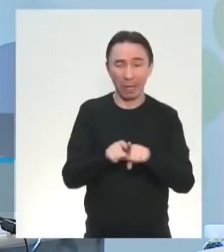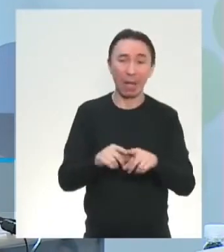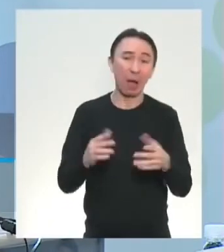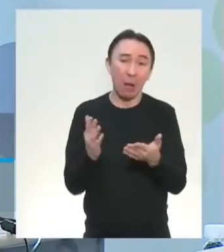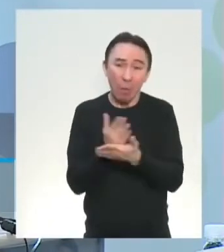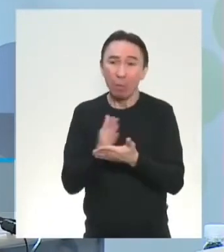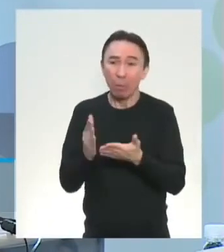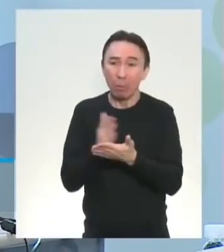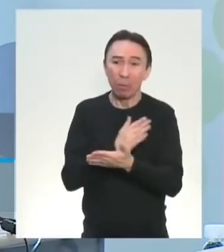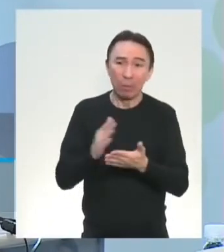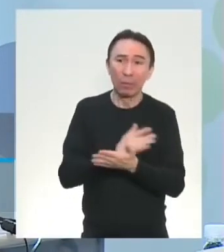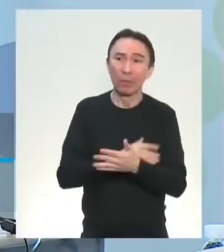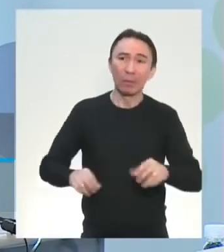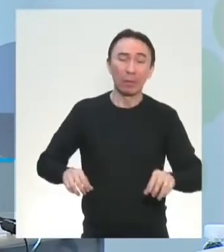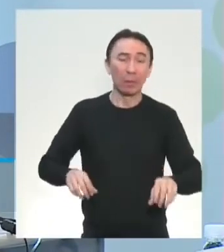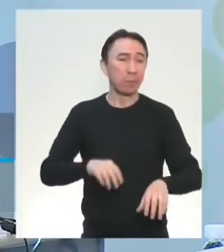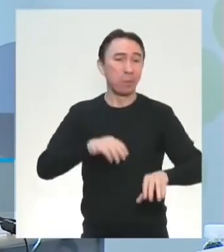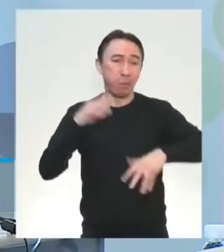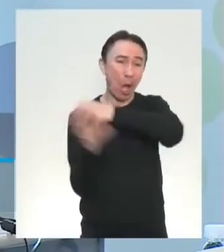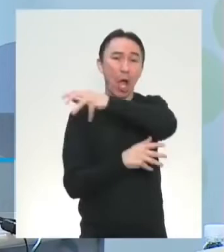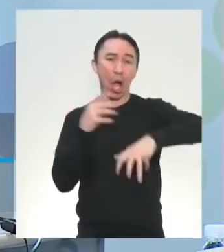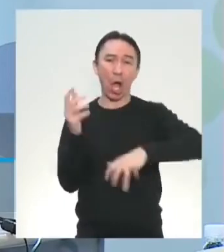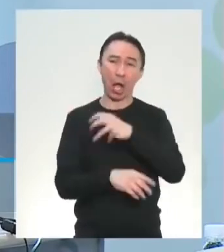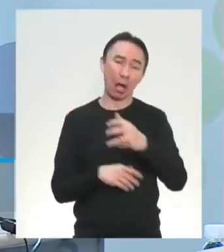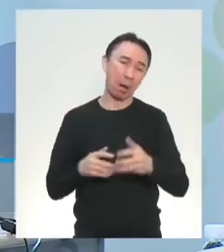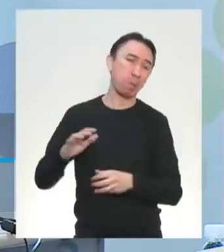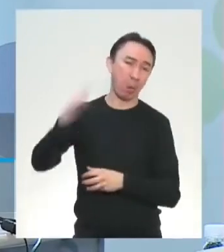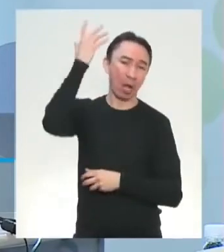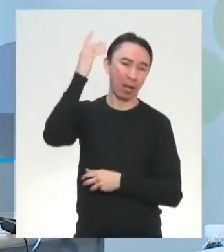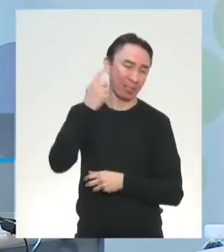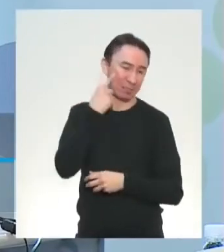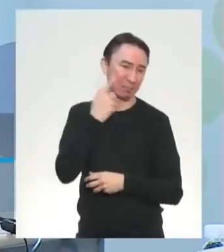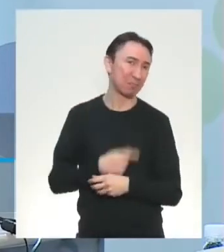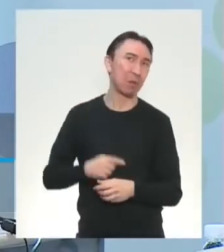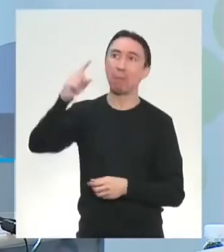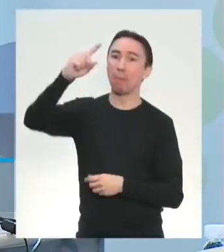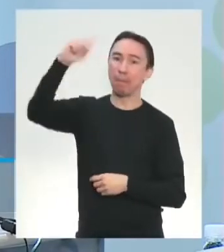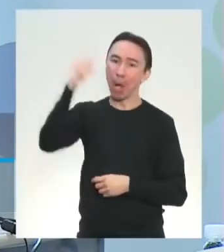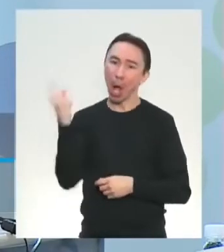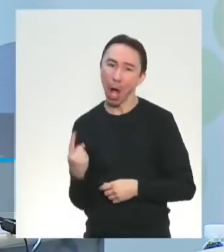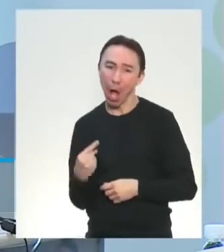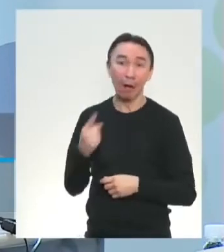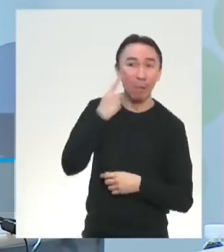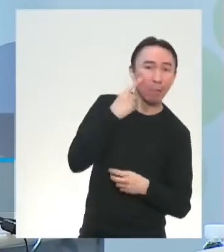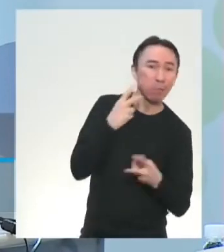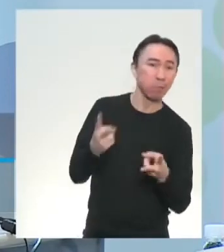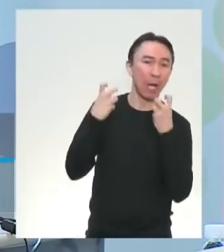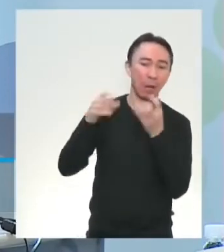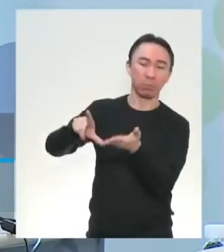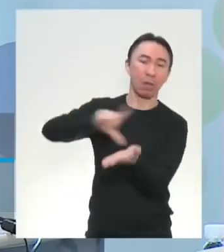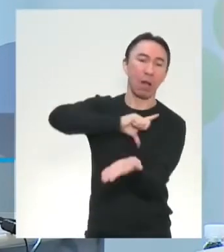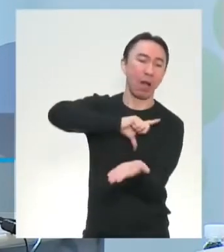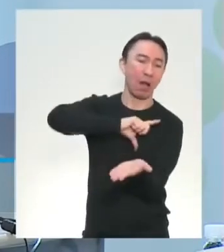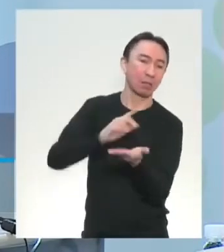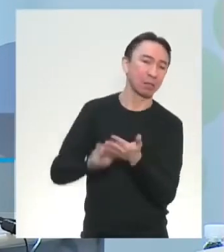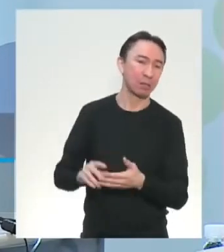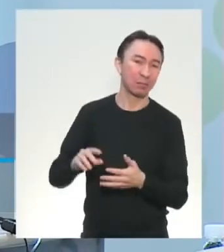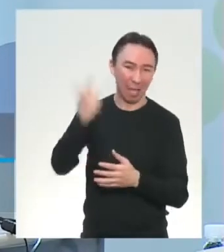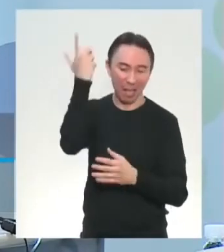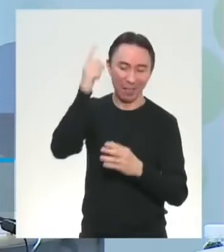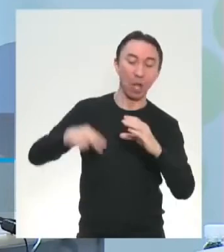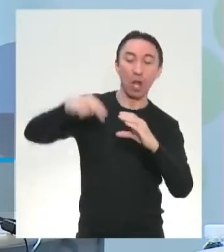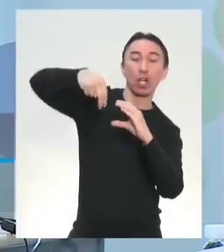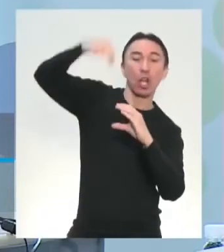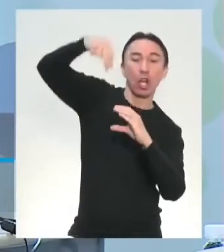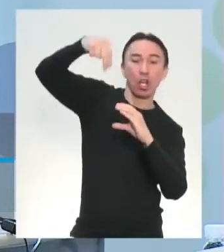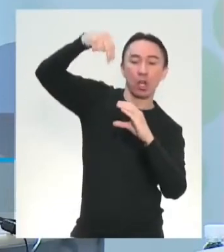uma antecipação de algum processo, né, de tornado, principalmente que acontece no hemisfério norte, ou de chuvas mais fortes,